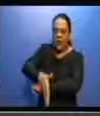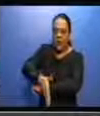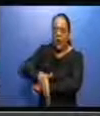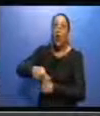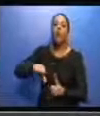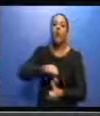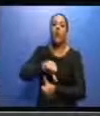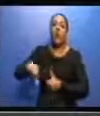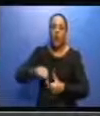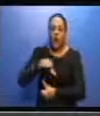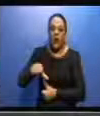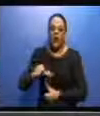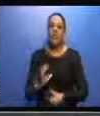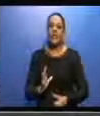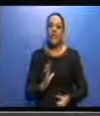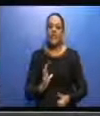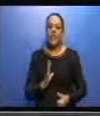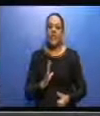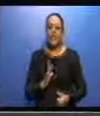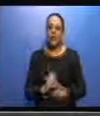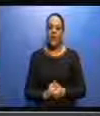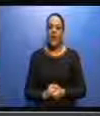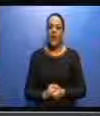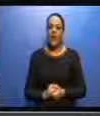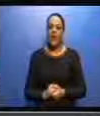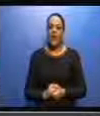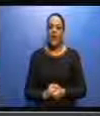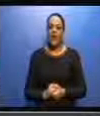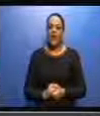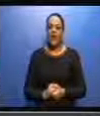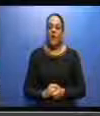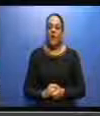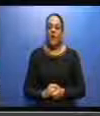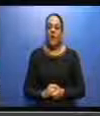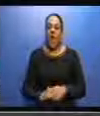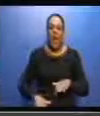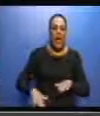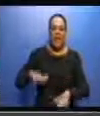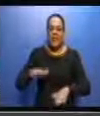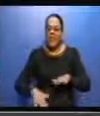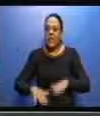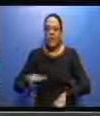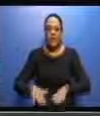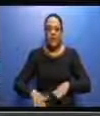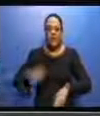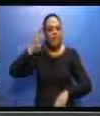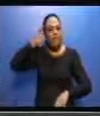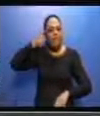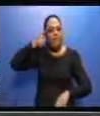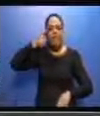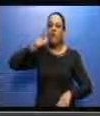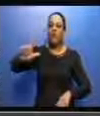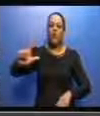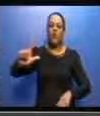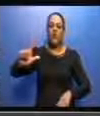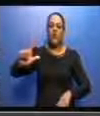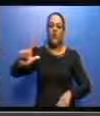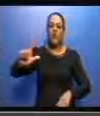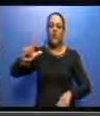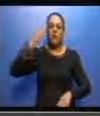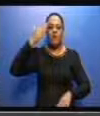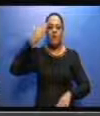né e se a gente não têm o conhecimento de que são município diferente para a gente a gente acaba achando que é uma cidade só